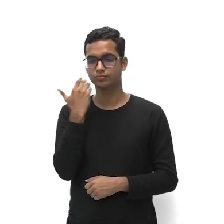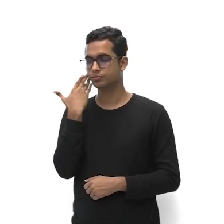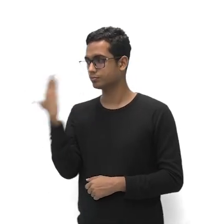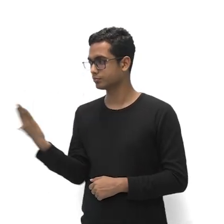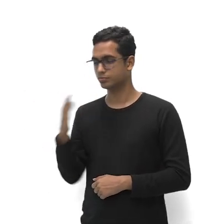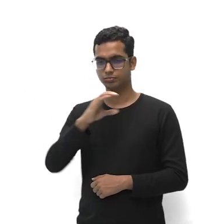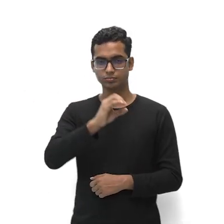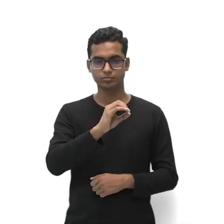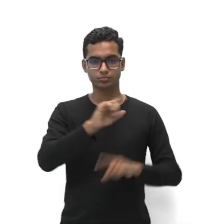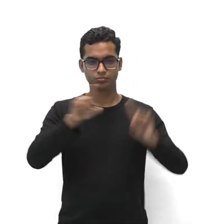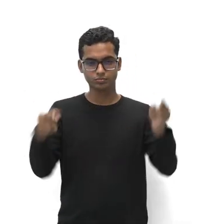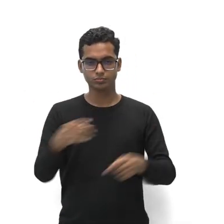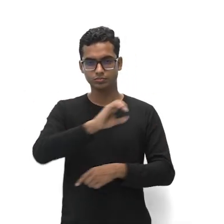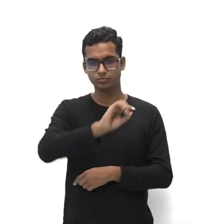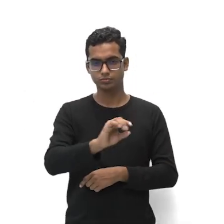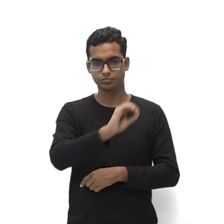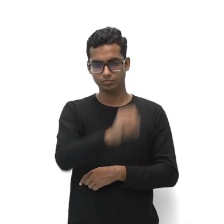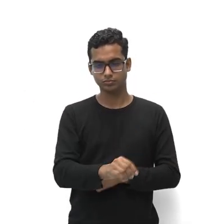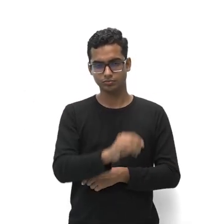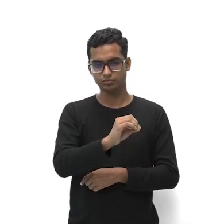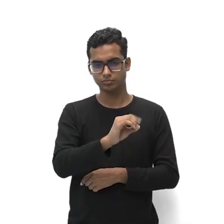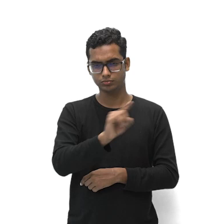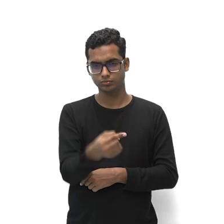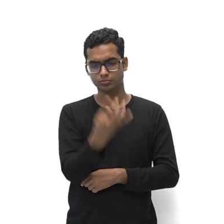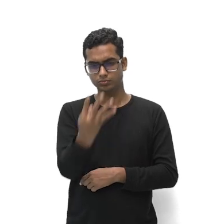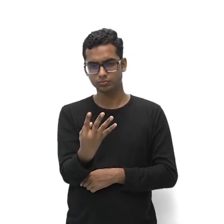0,4 que multiplica